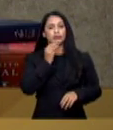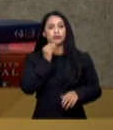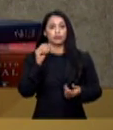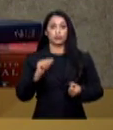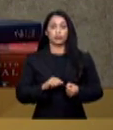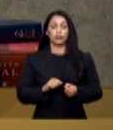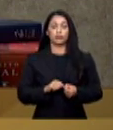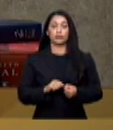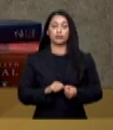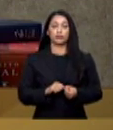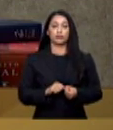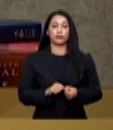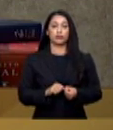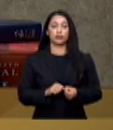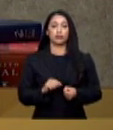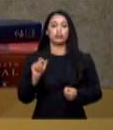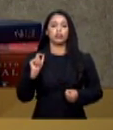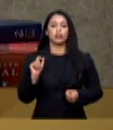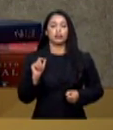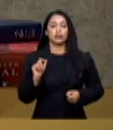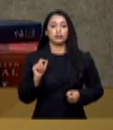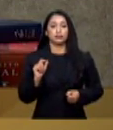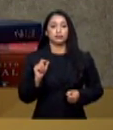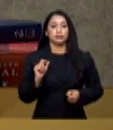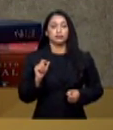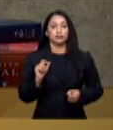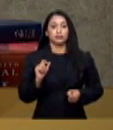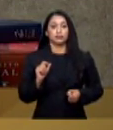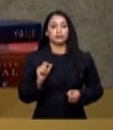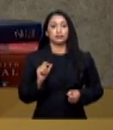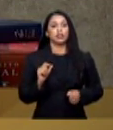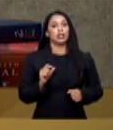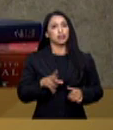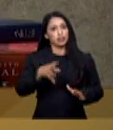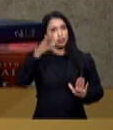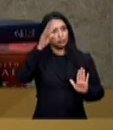aqui aquilo que se denomina de interpretação autêntica.